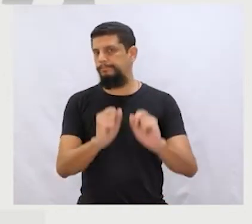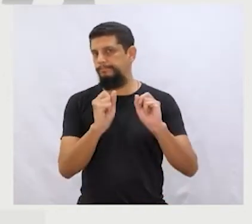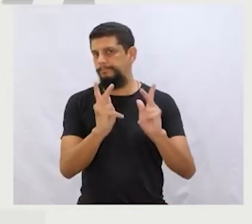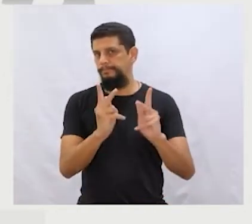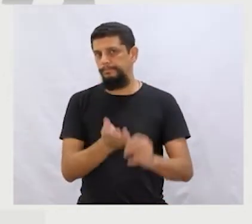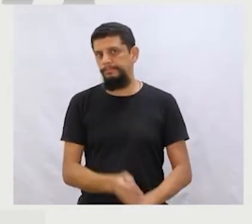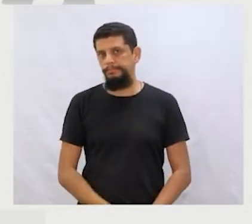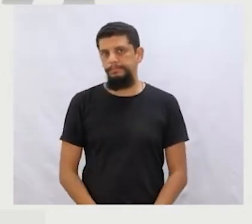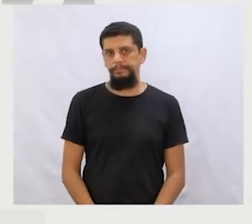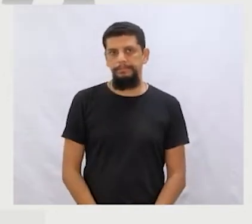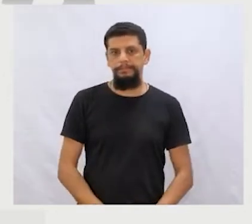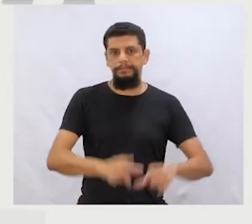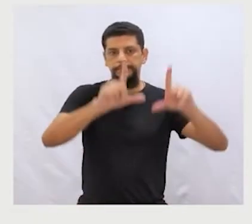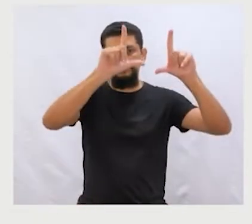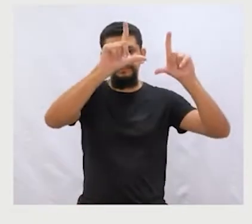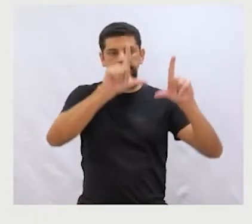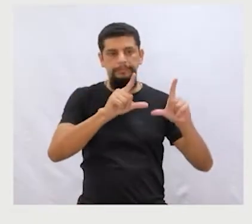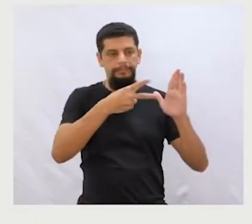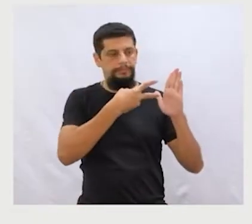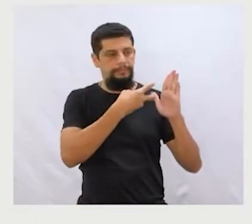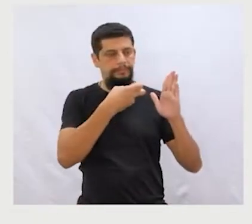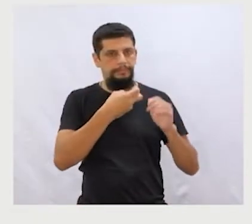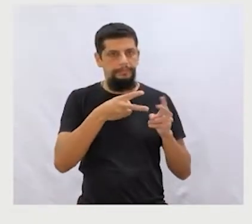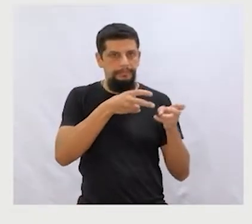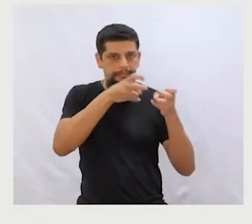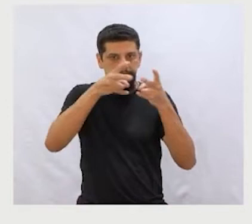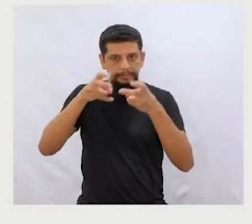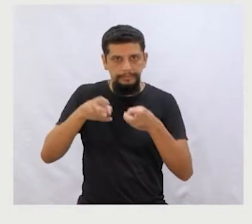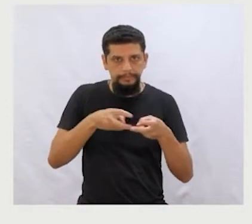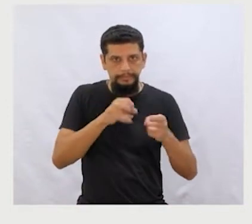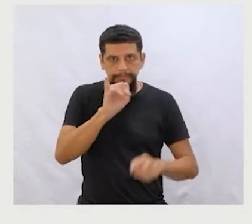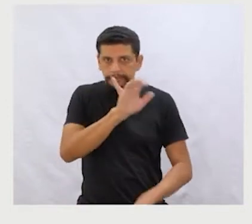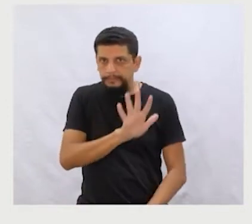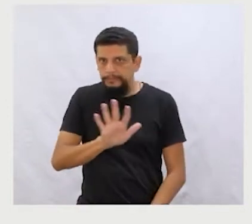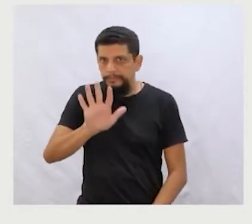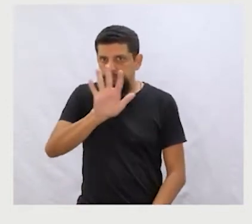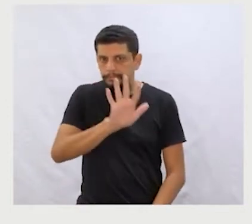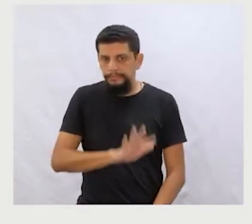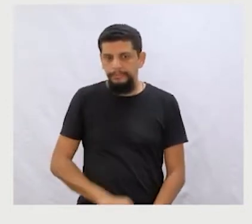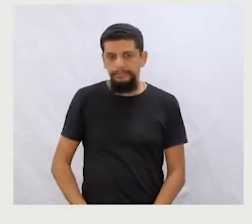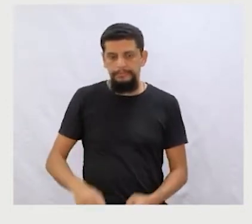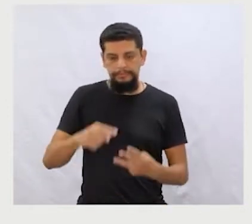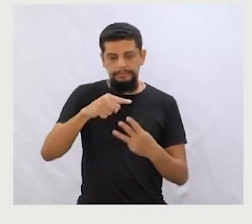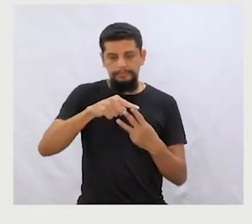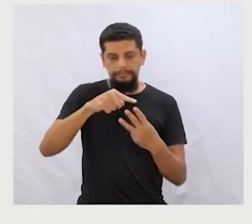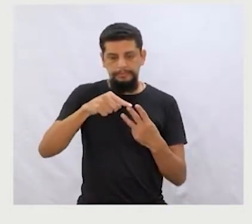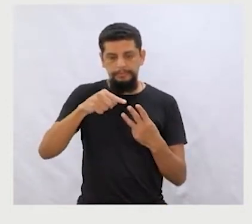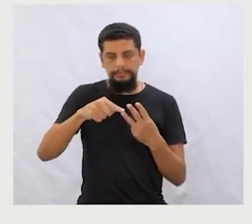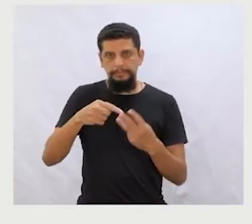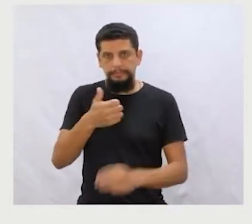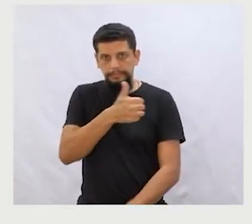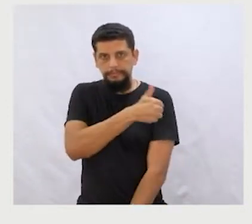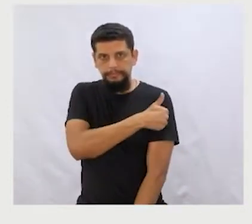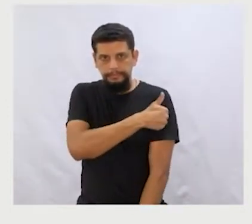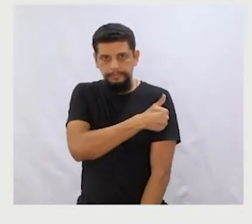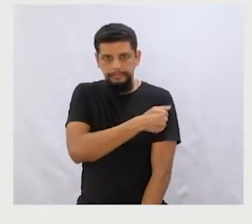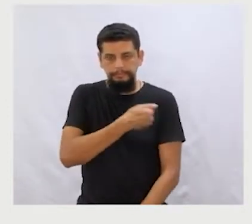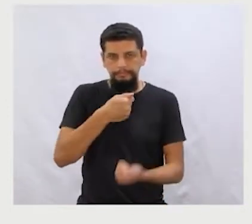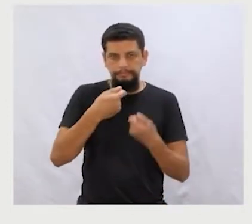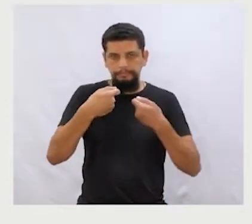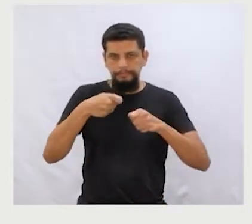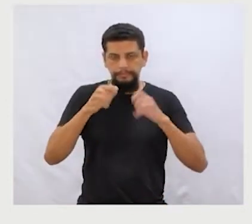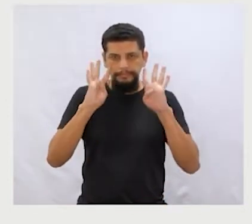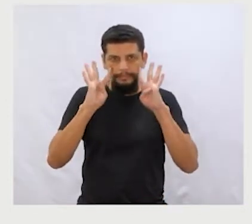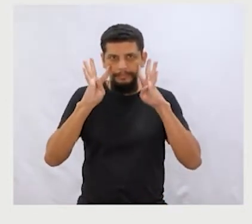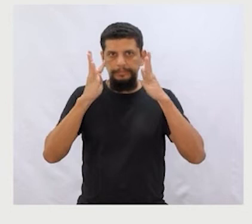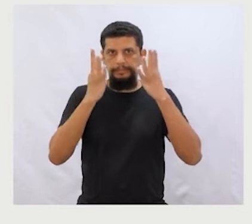ok? Então, de olho lá na tela. Vamos observar a imagem, tá? Então, que nem a Rafaela falou, precisamos